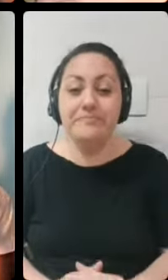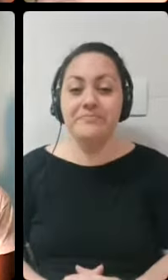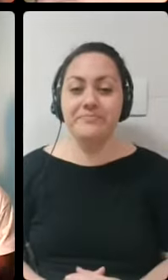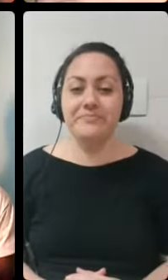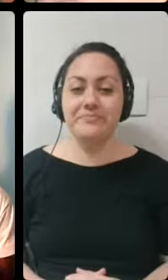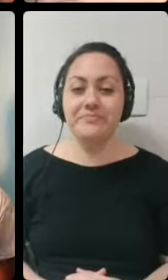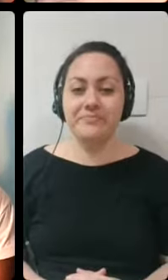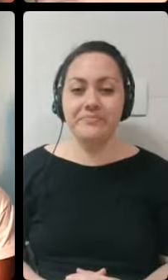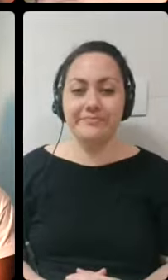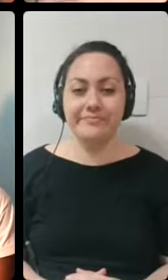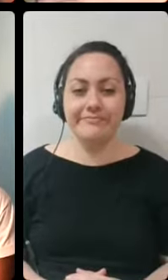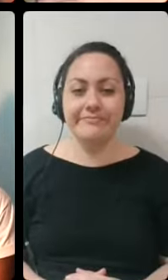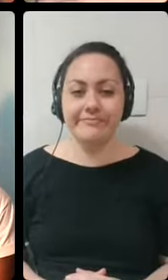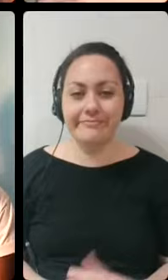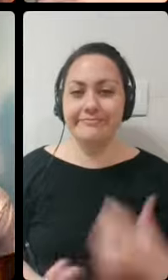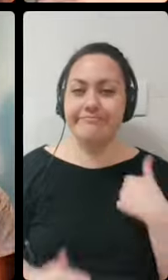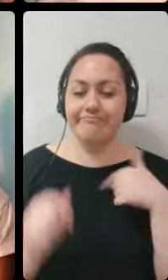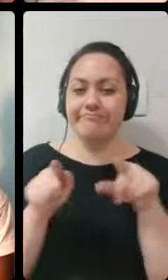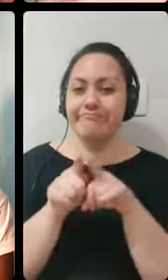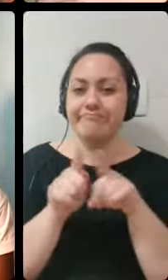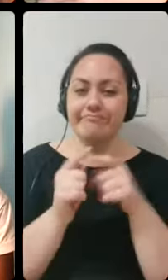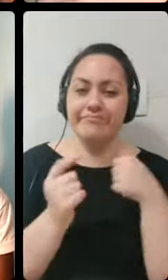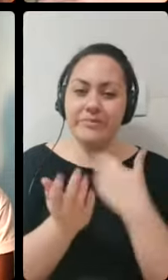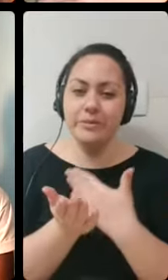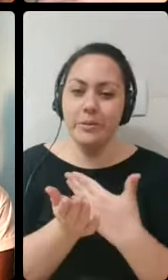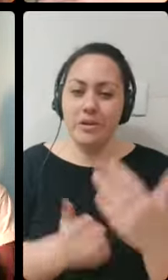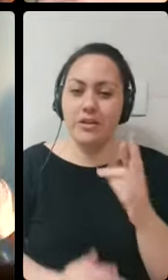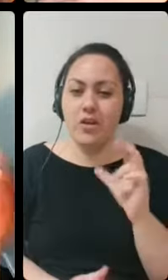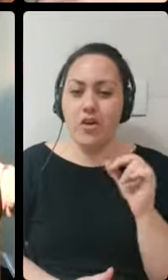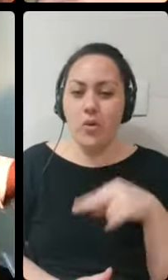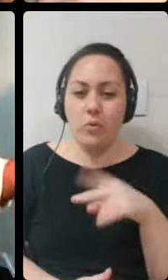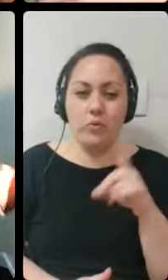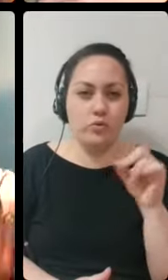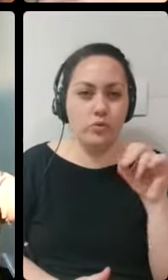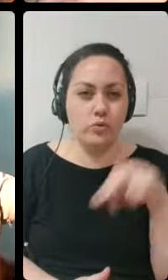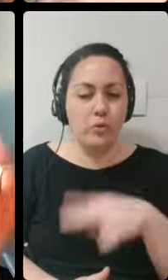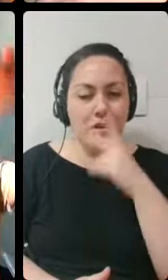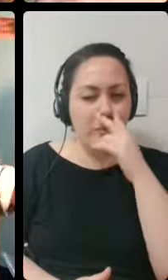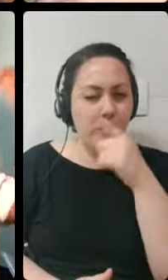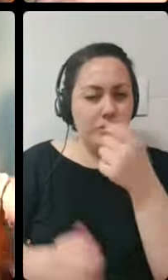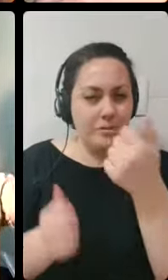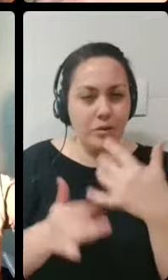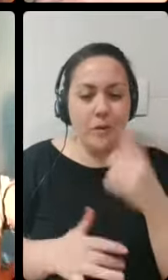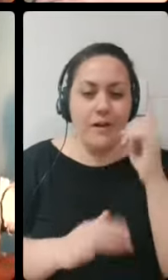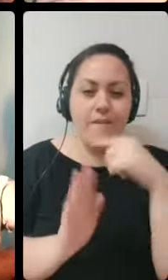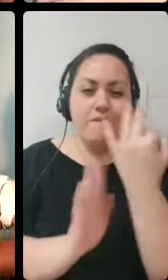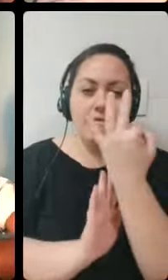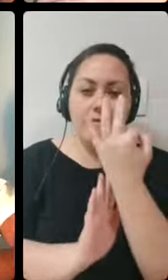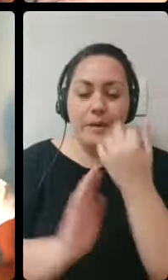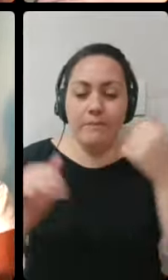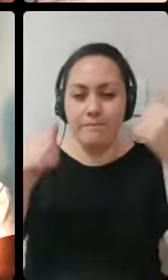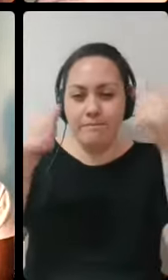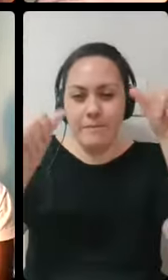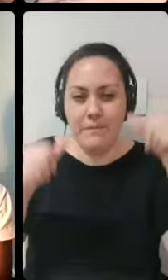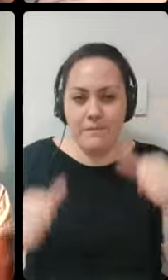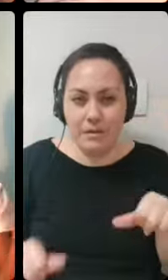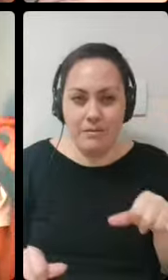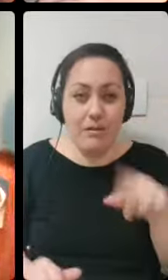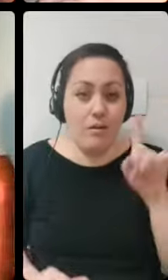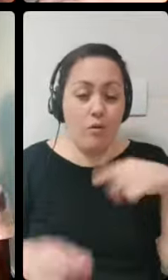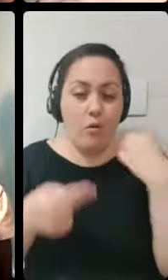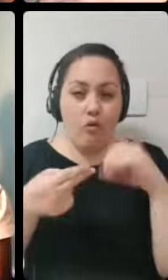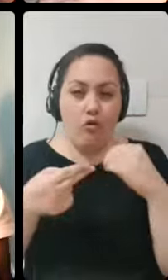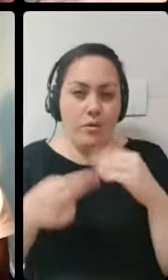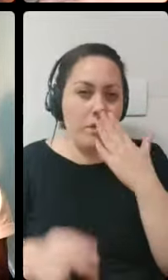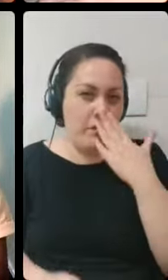Eu comecei o Rondon, entrei da mesma forma que tu falou, assim. Eu vi que ele tinha um banner na frente da UFXPA, e aí tinha uma pessoa